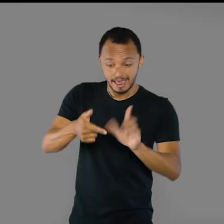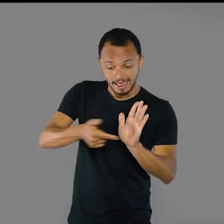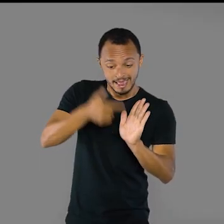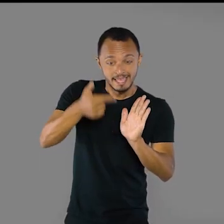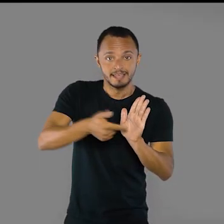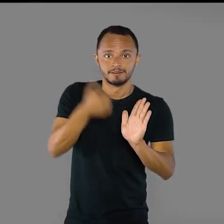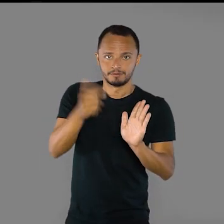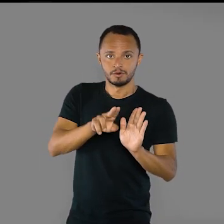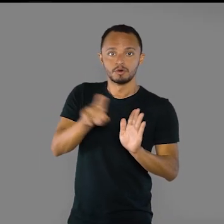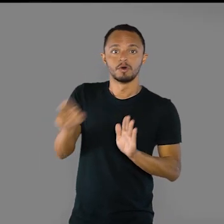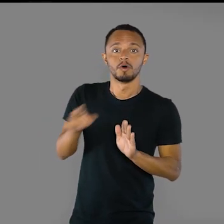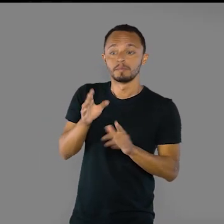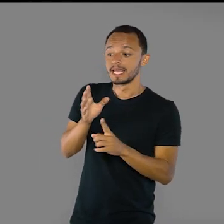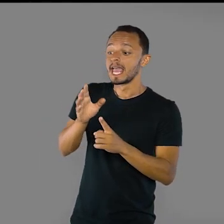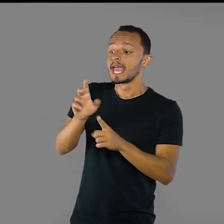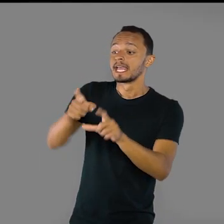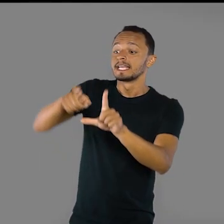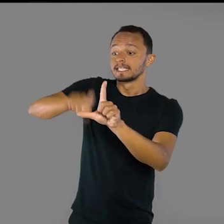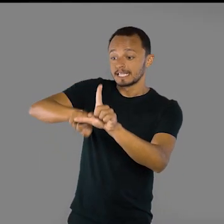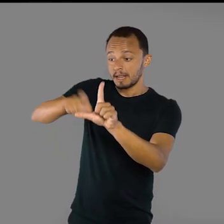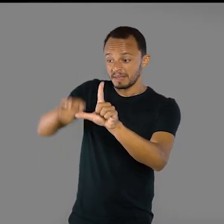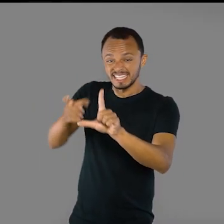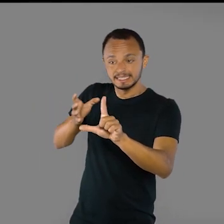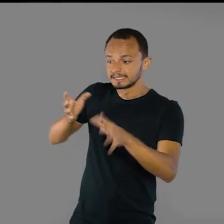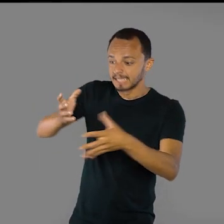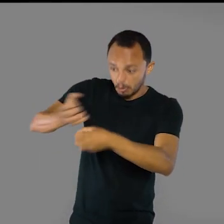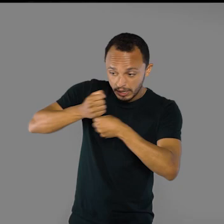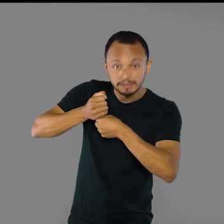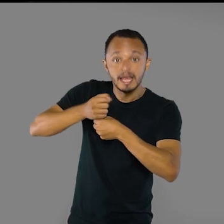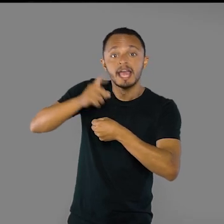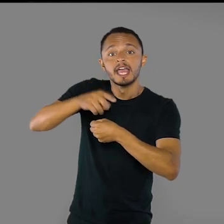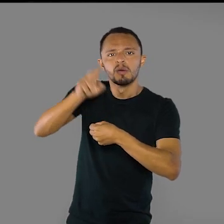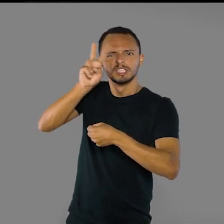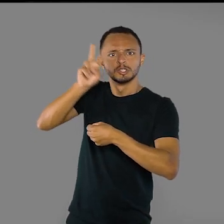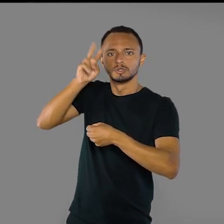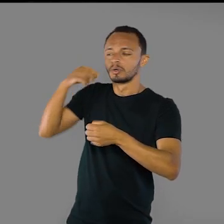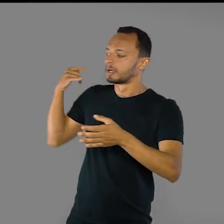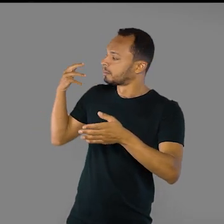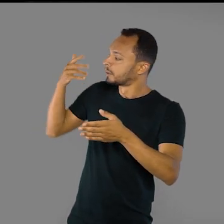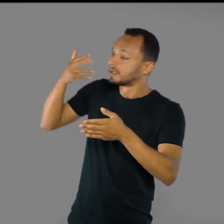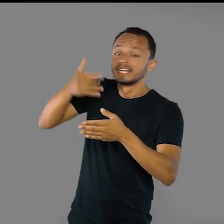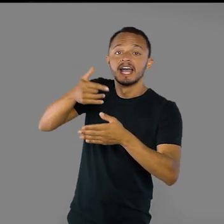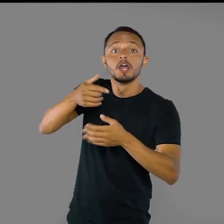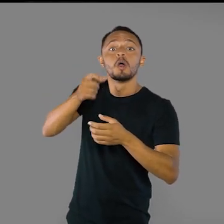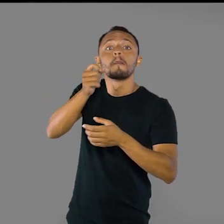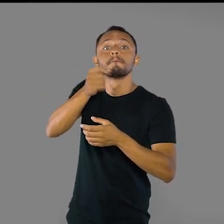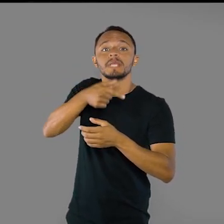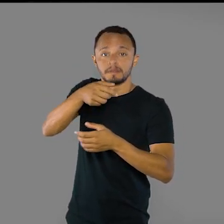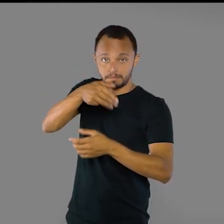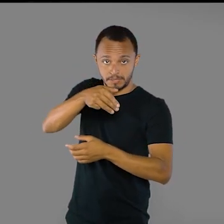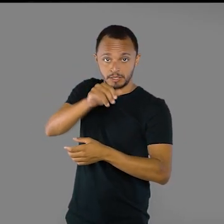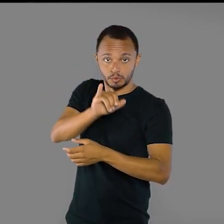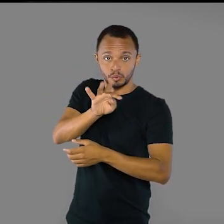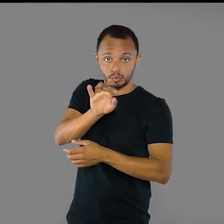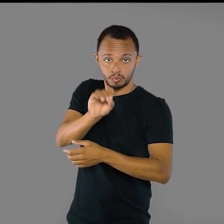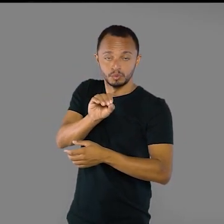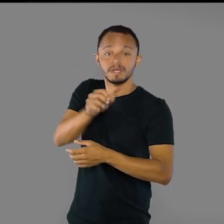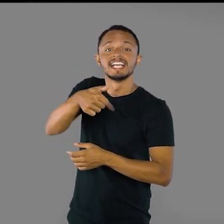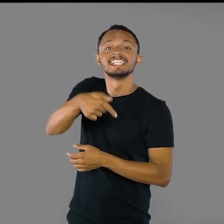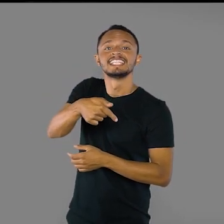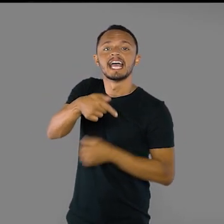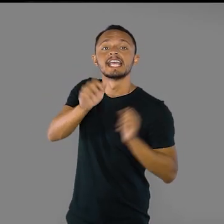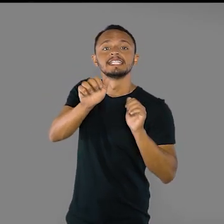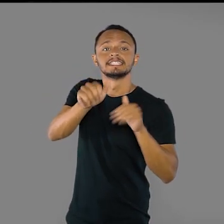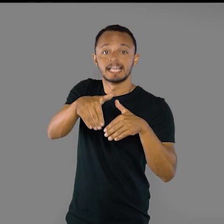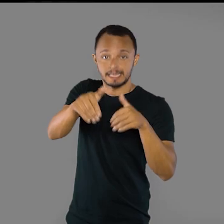livro chamado Sequestro da Independência, uma história da construção do mito do 7 de setembro, que é um trabalho que a gente